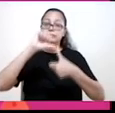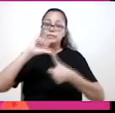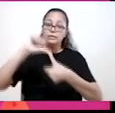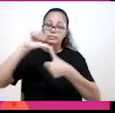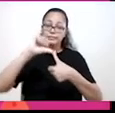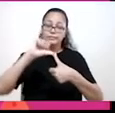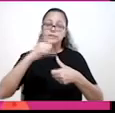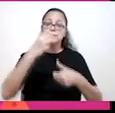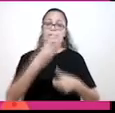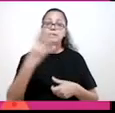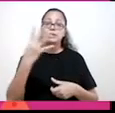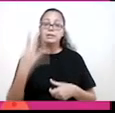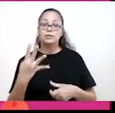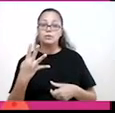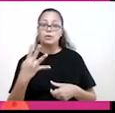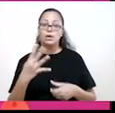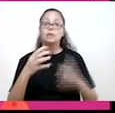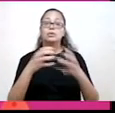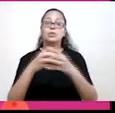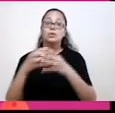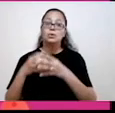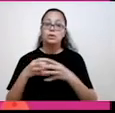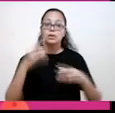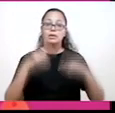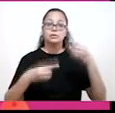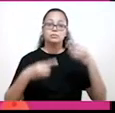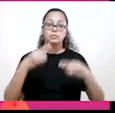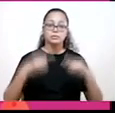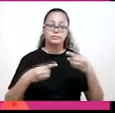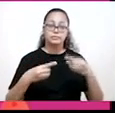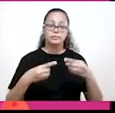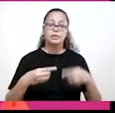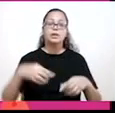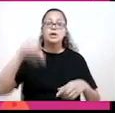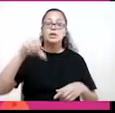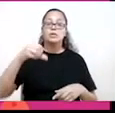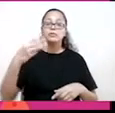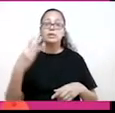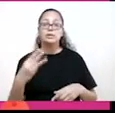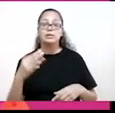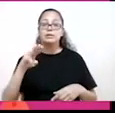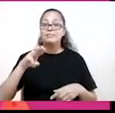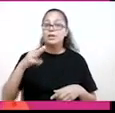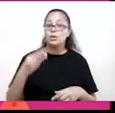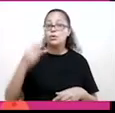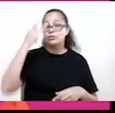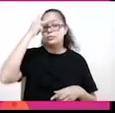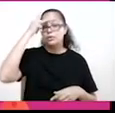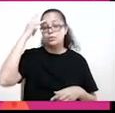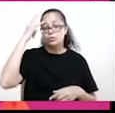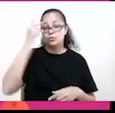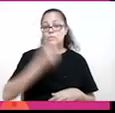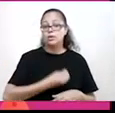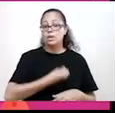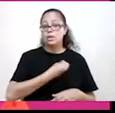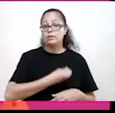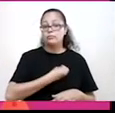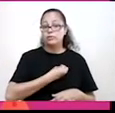34 unidades políticas, pouco mais de 93 milhões de pessoas vivem aí na América Central. Só 12